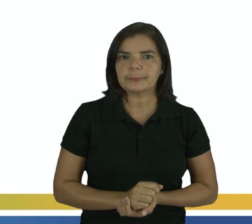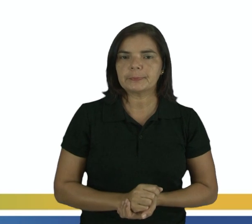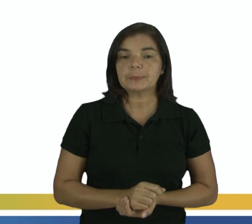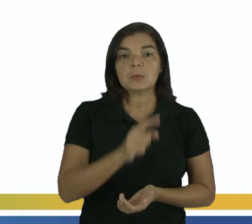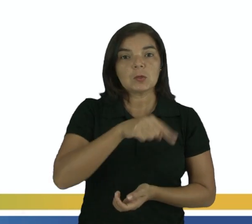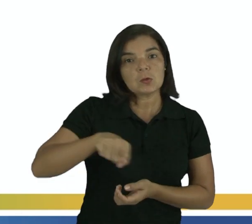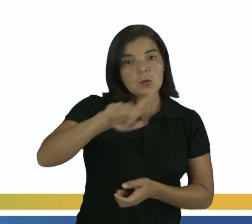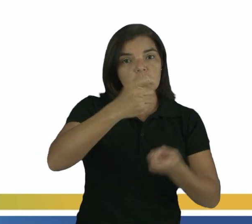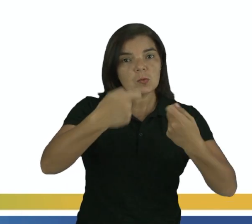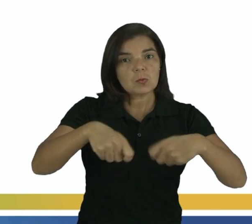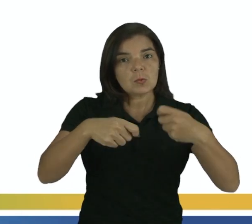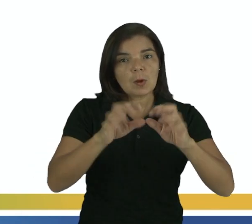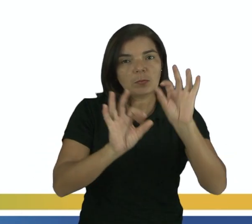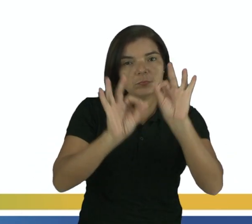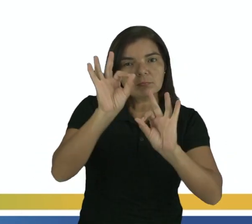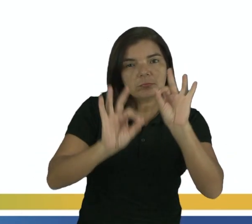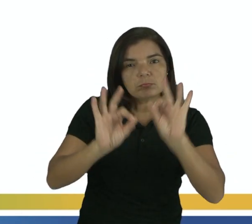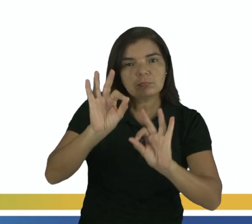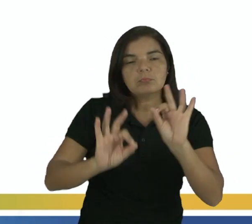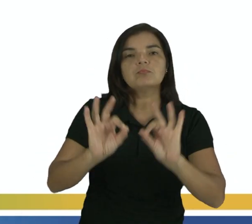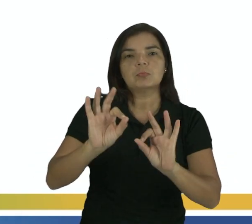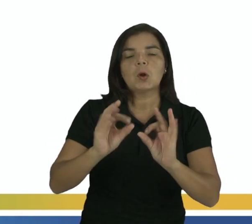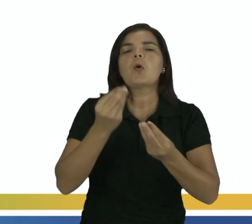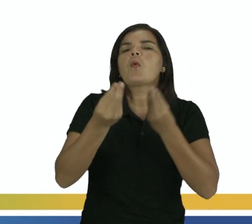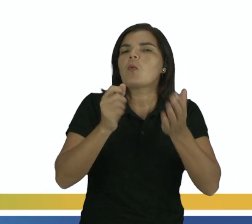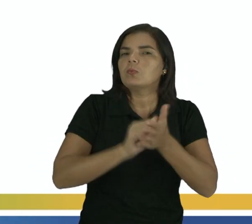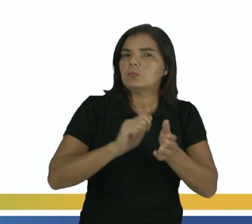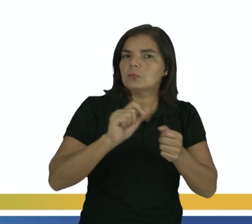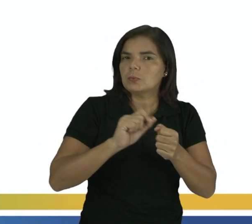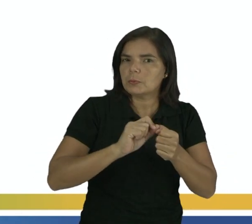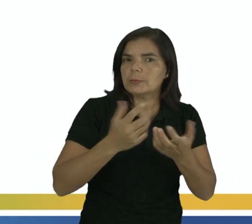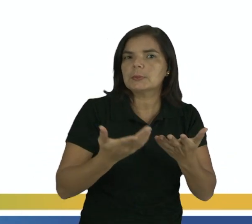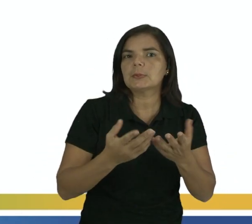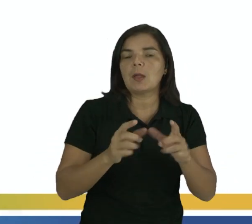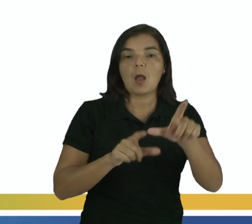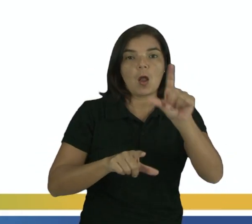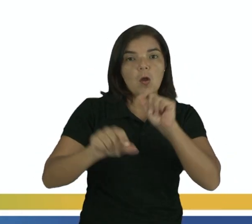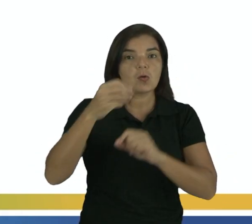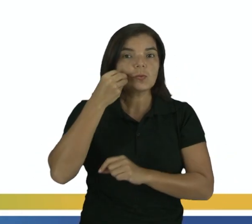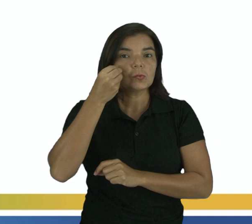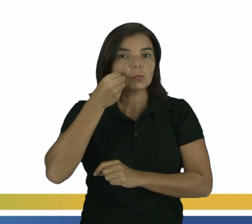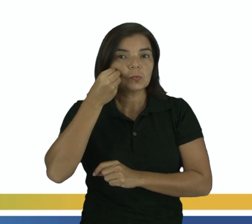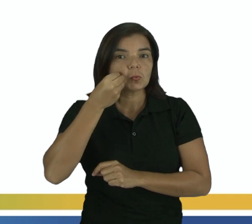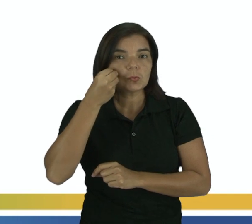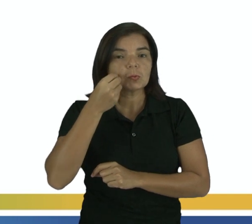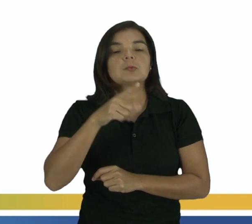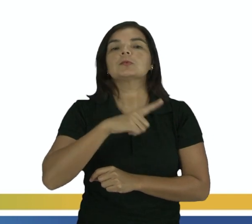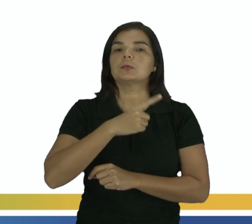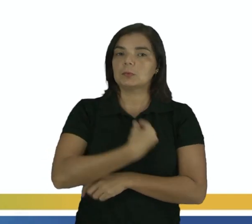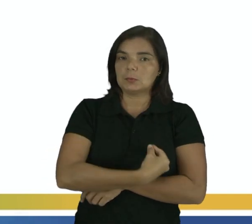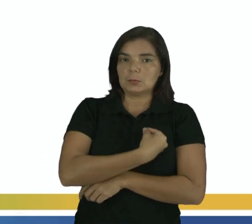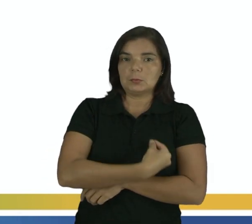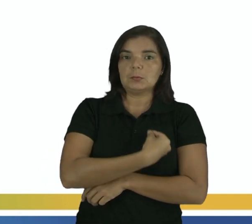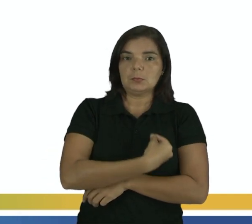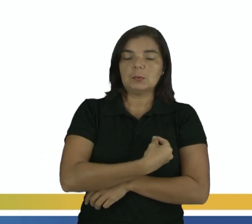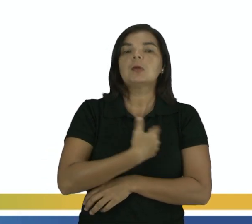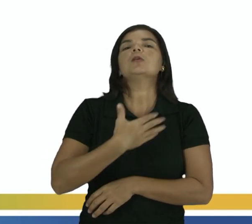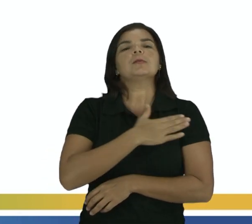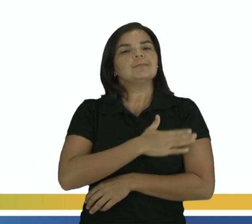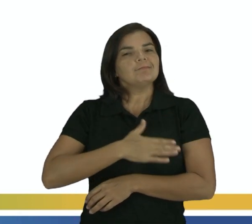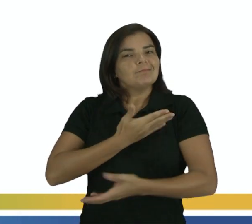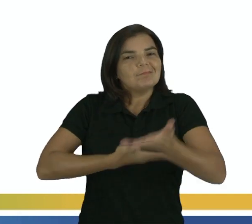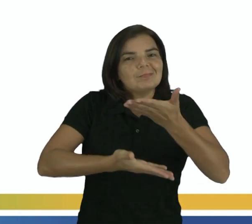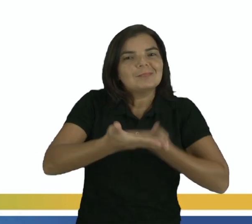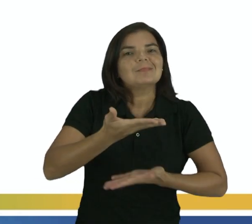que você precisa elaborar ele como vai fazer, ou seja, selecionar uma experiência que você tenha vivido e que gostaria